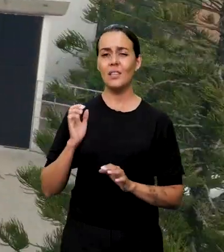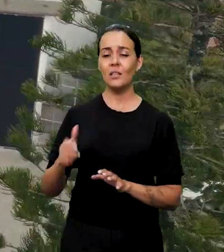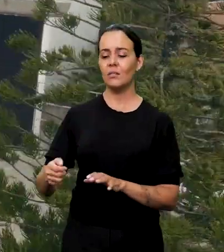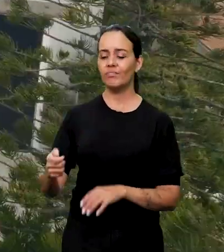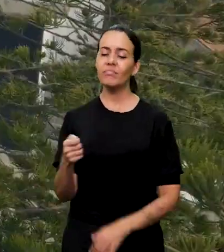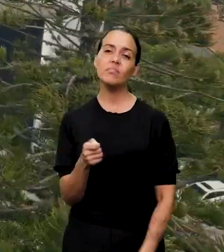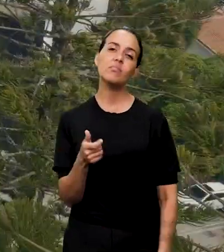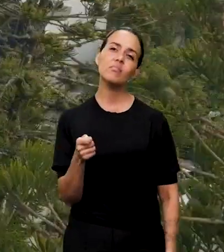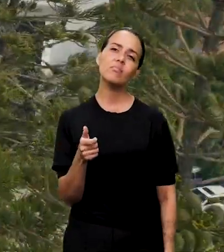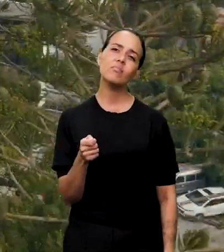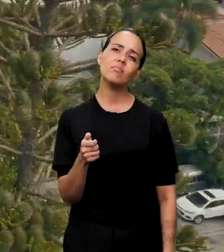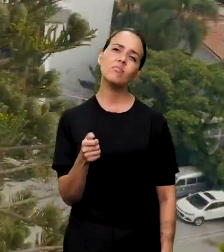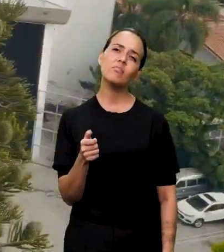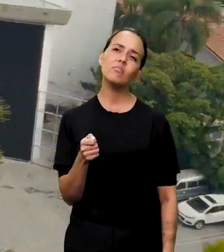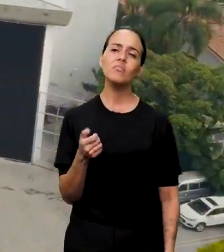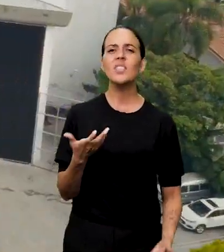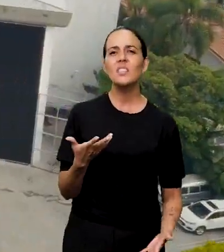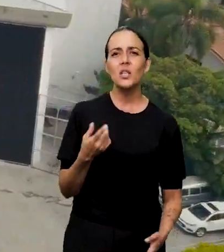ver num